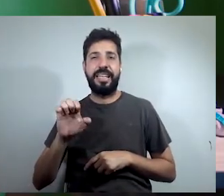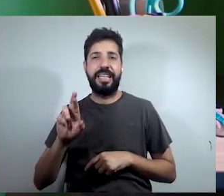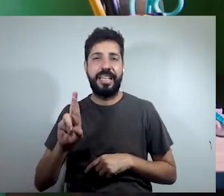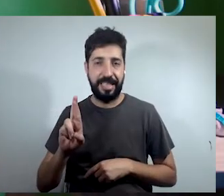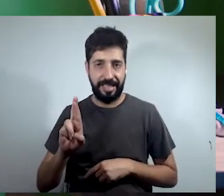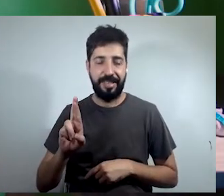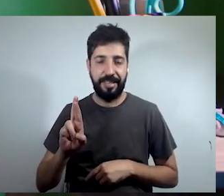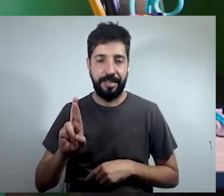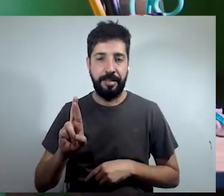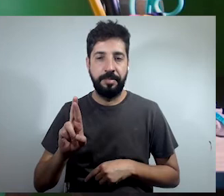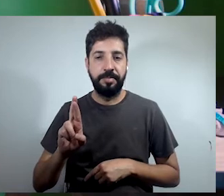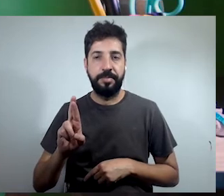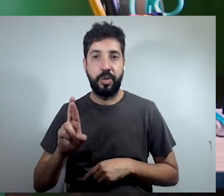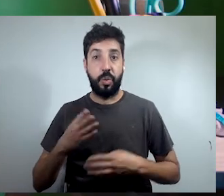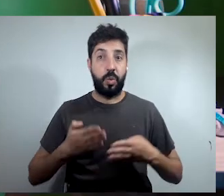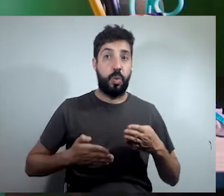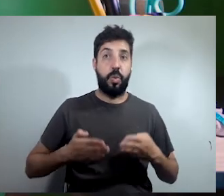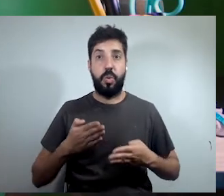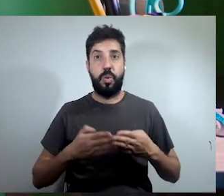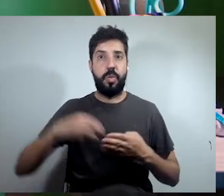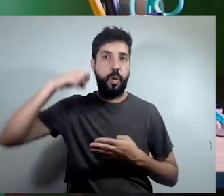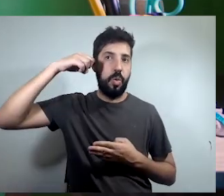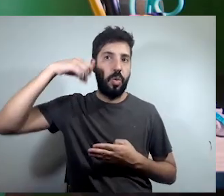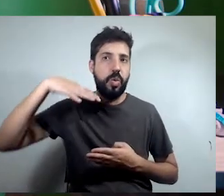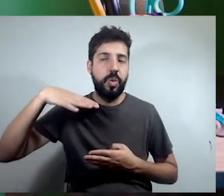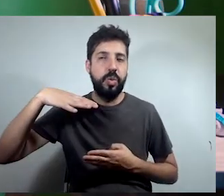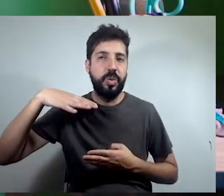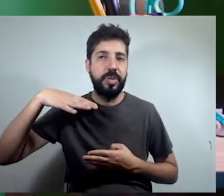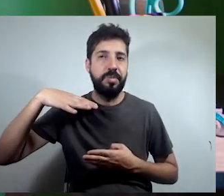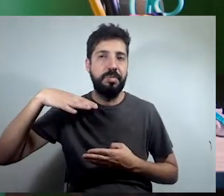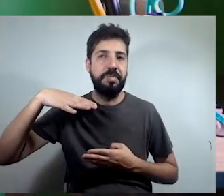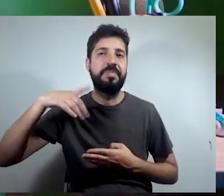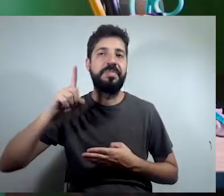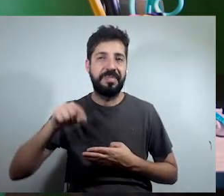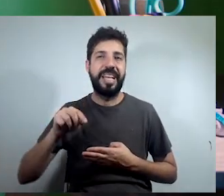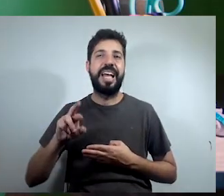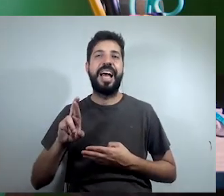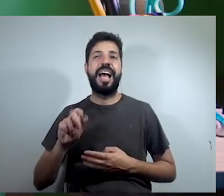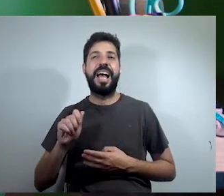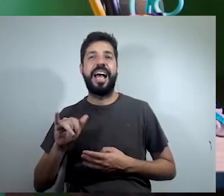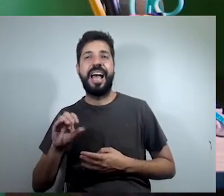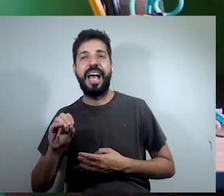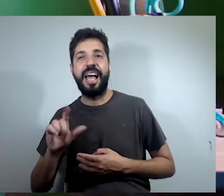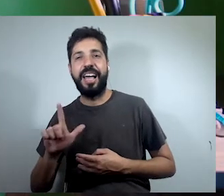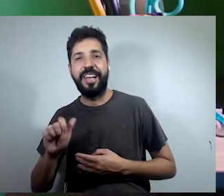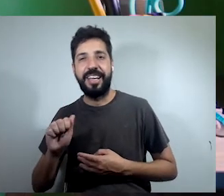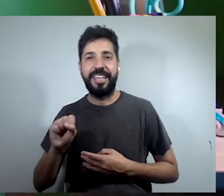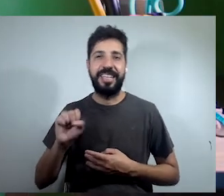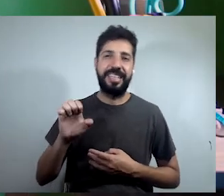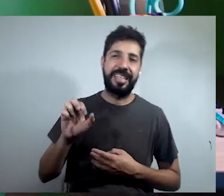laser. Robô de luz. Minha luz é de raio